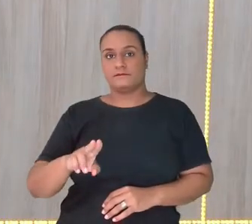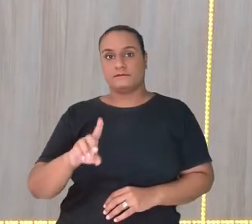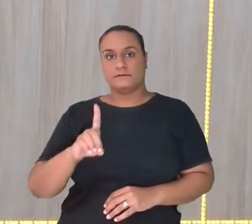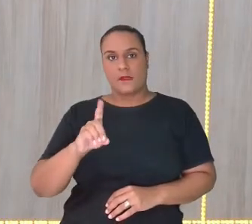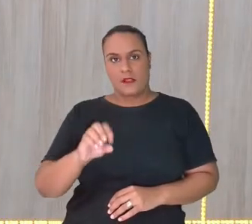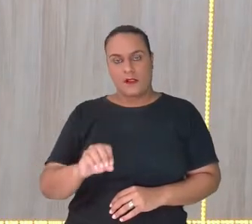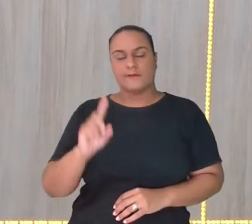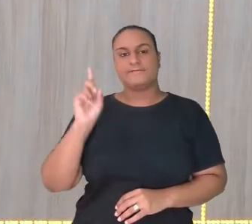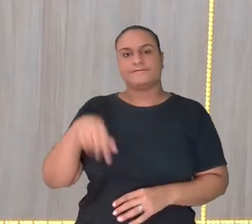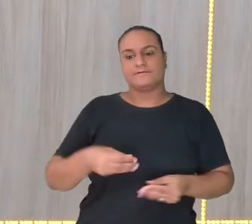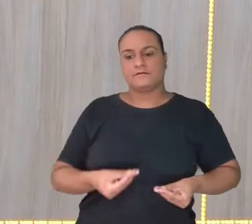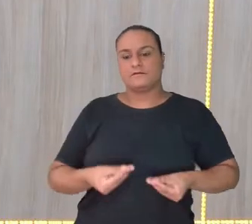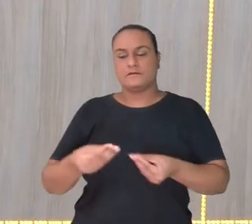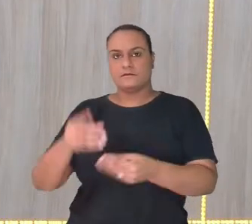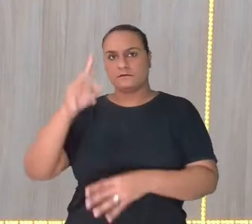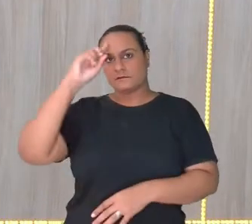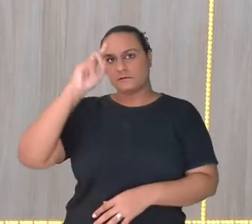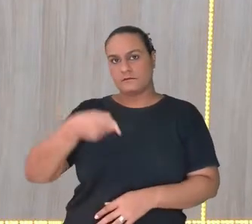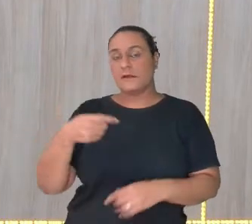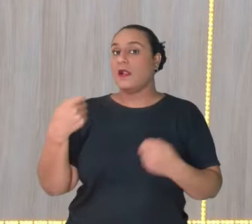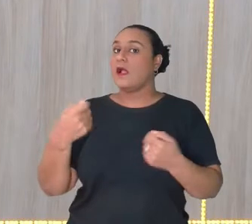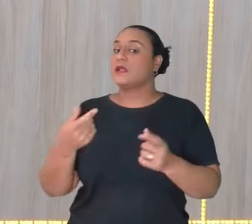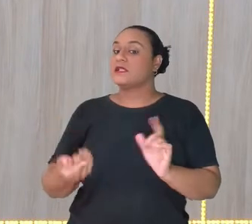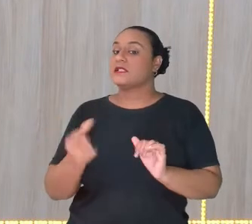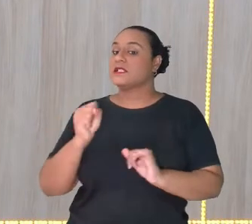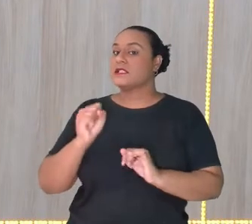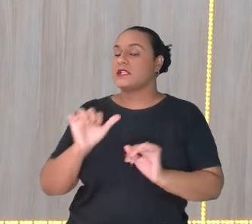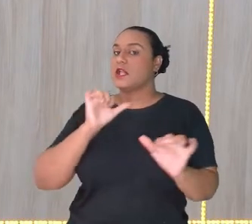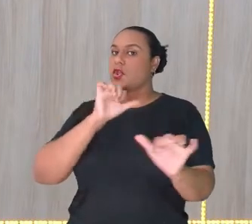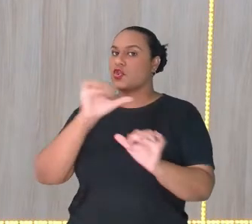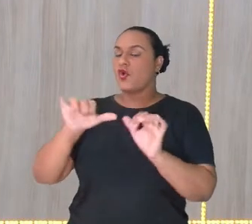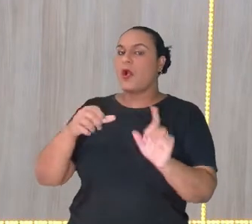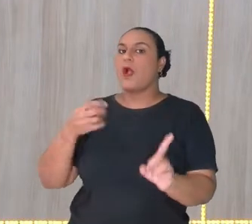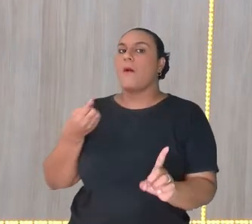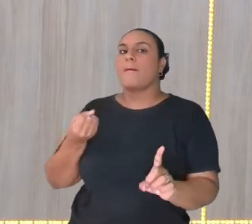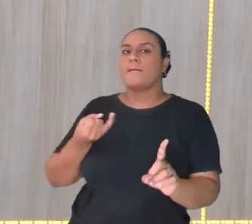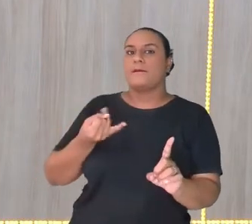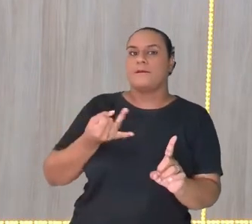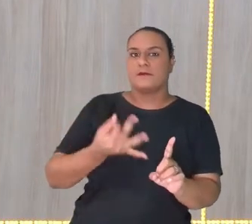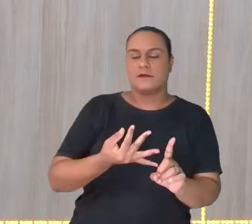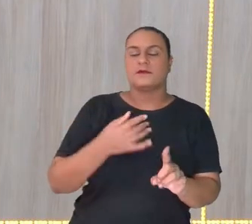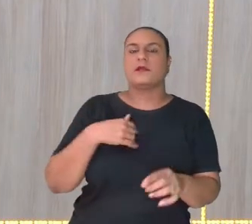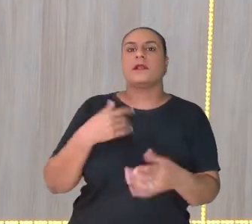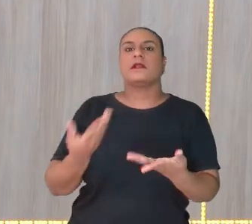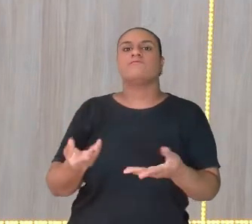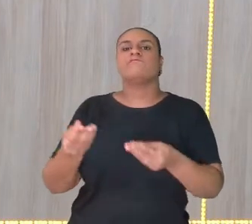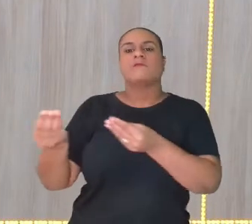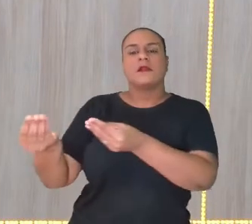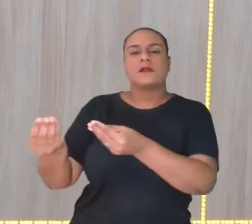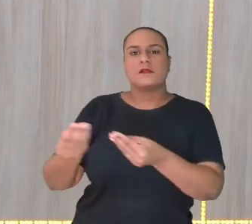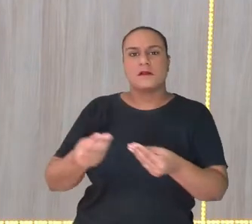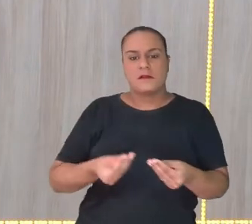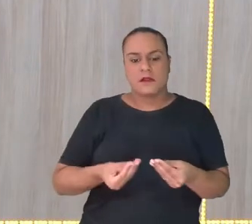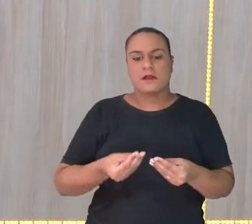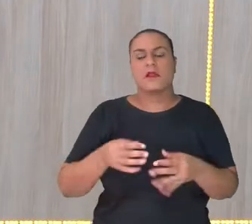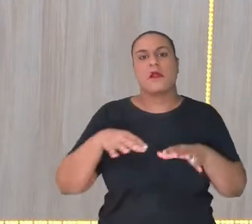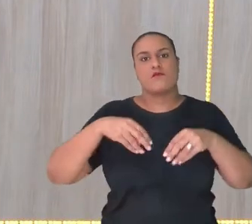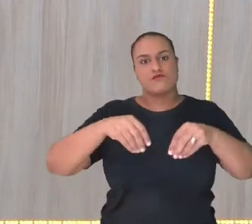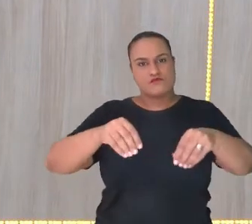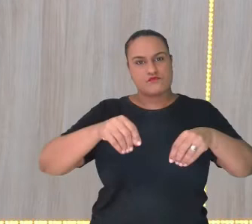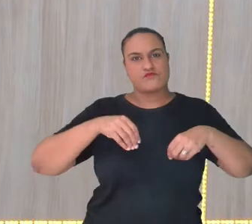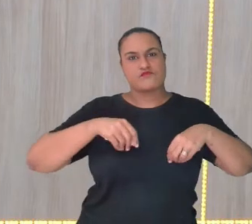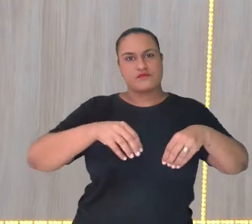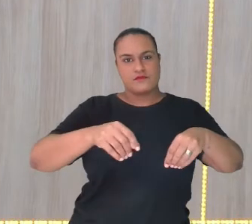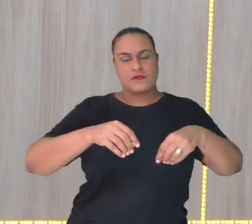um senhor por meio de um benefício, né? Então é como ele recebia ali uma doação de parte, né, das terras, né,